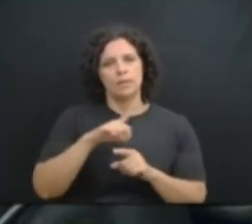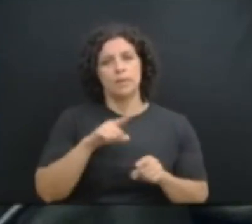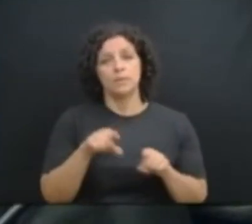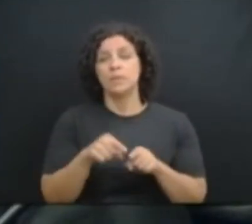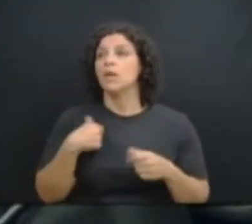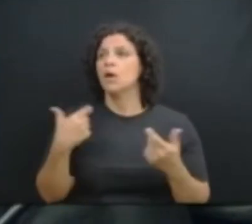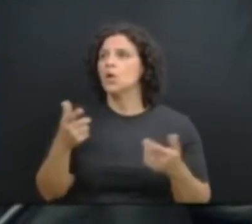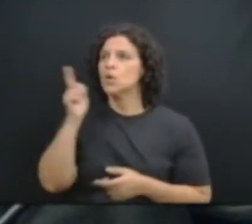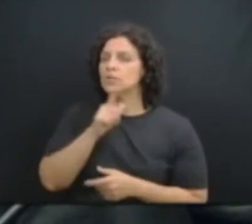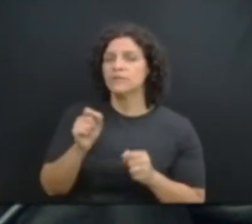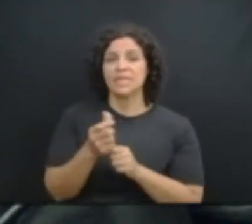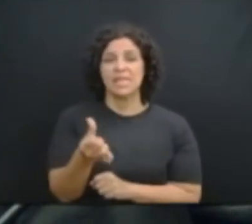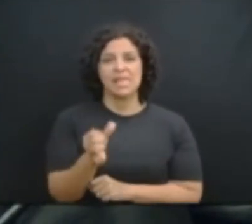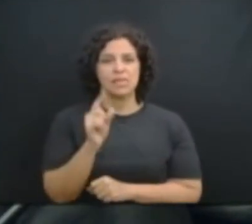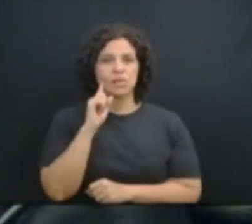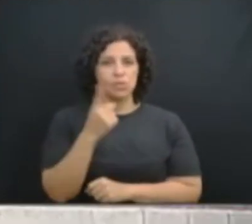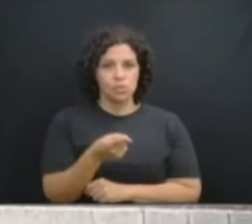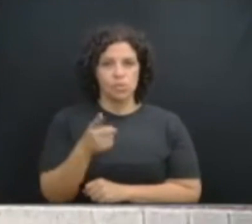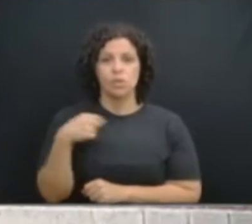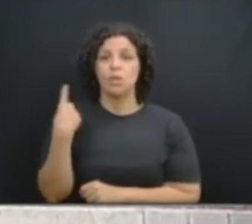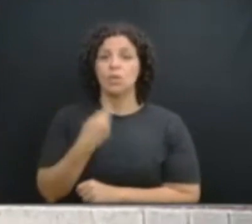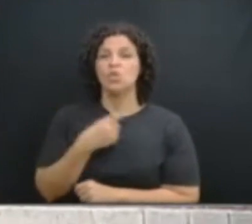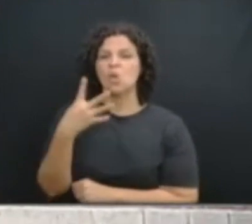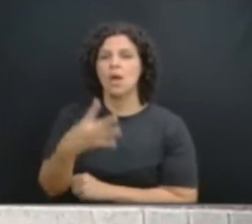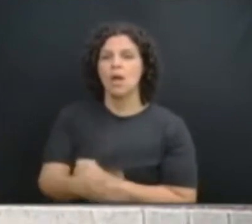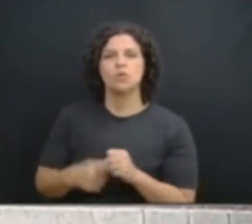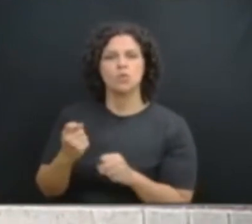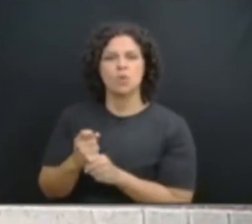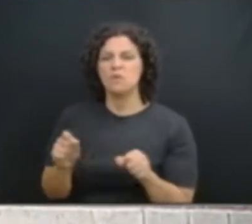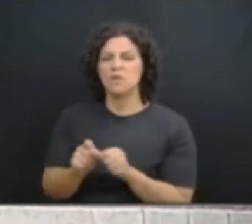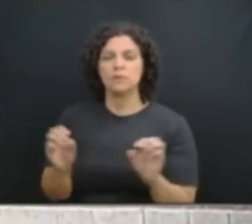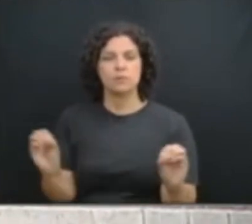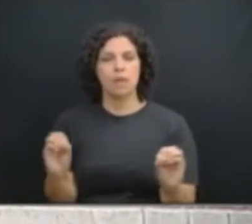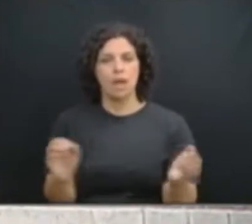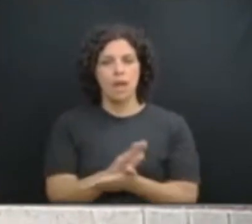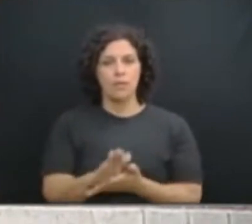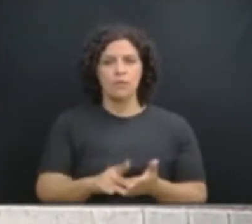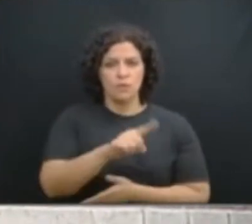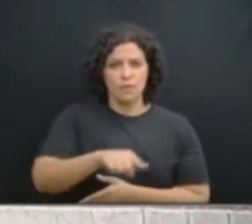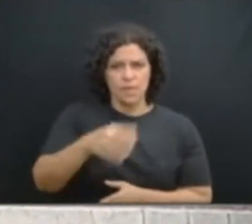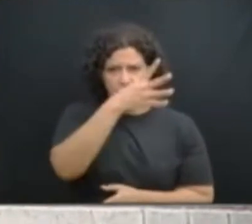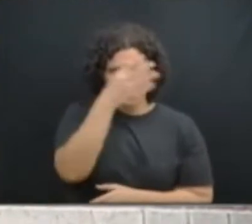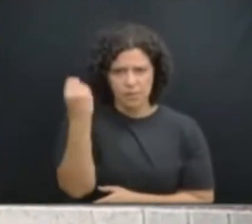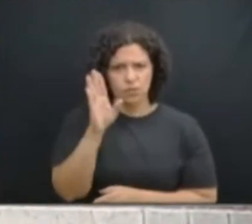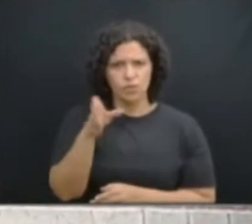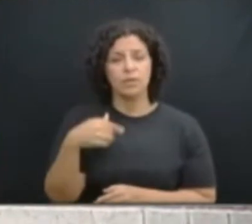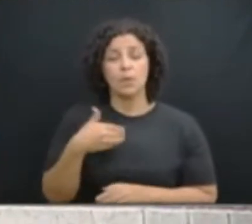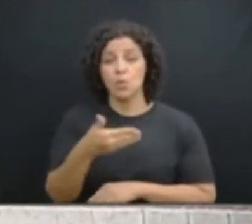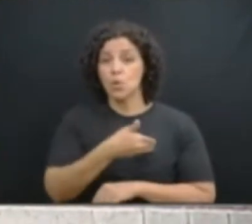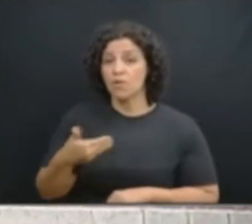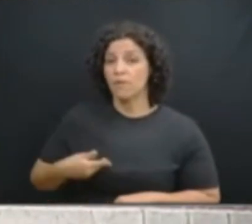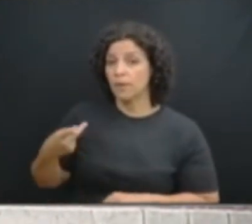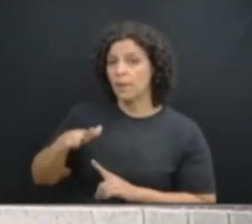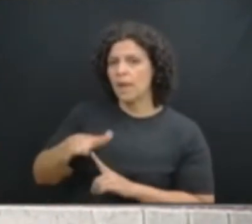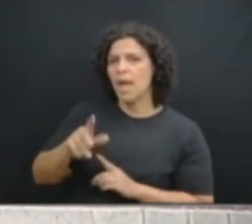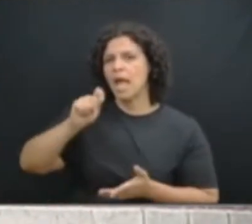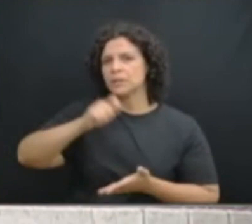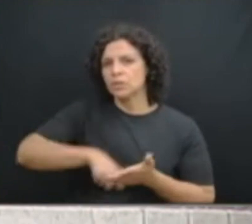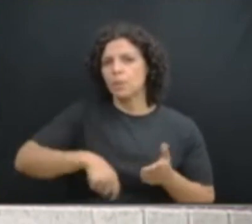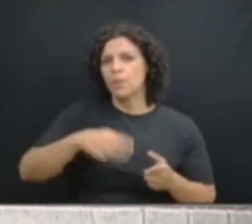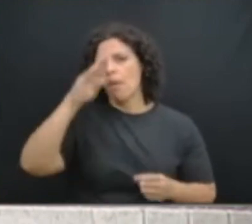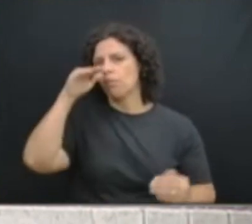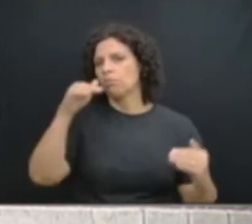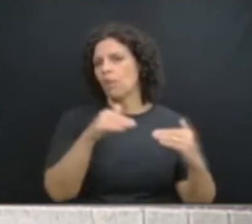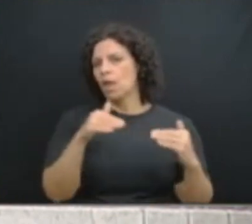que conseguiu-se em 60 dias, em 4 anos não foi feito. Ou vocês esqueceram que o governo do Paraná assinou um termo de